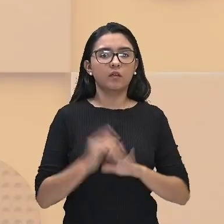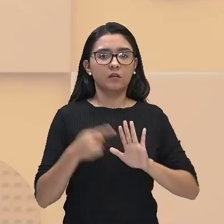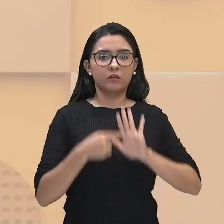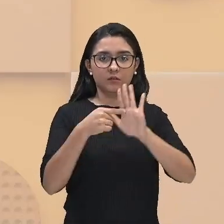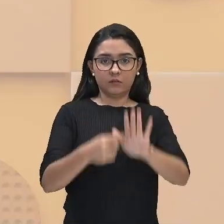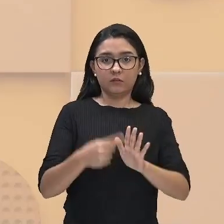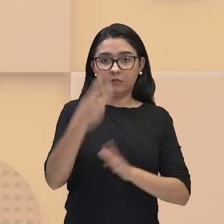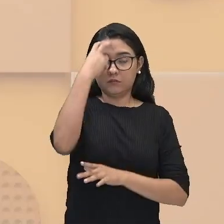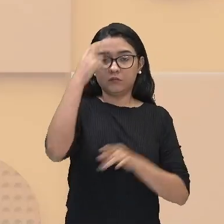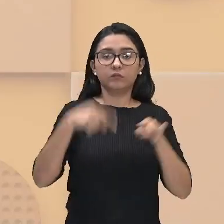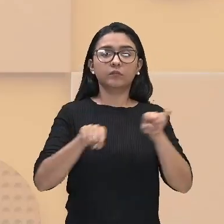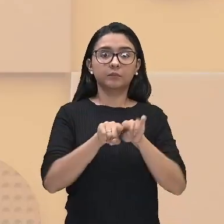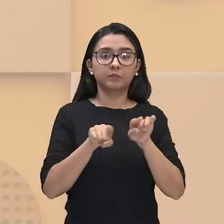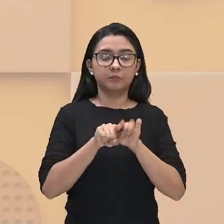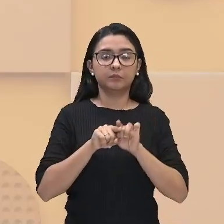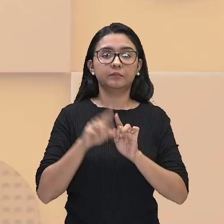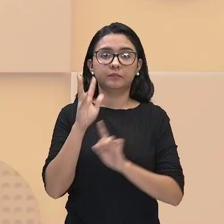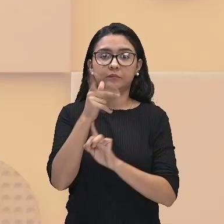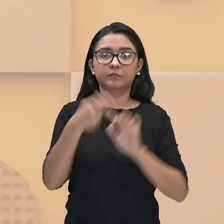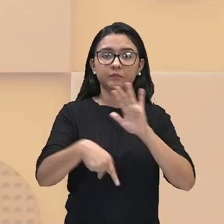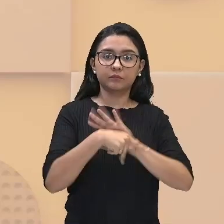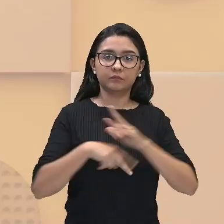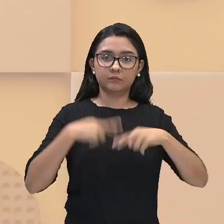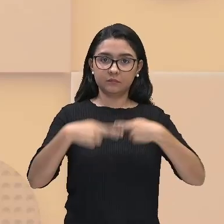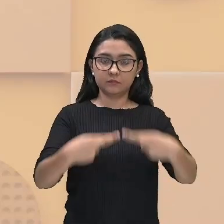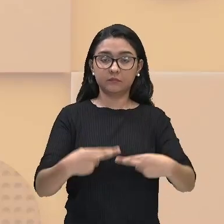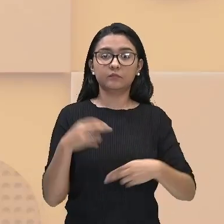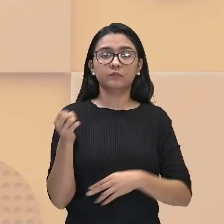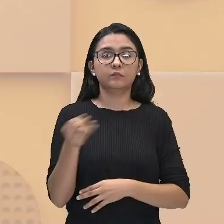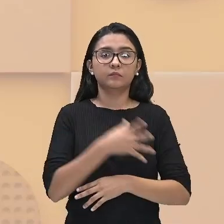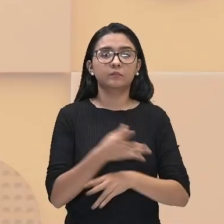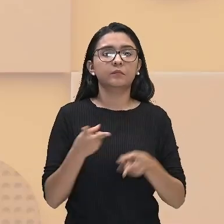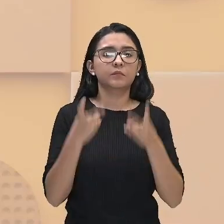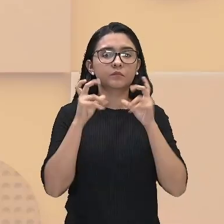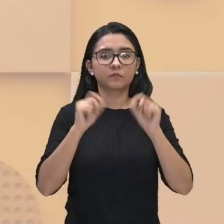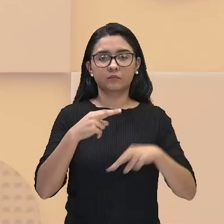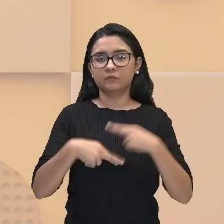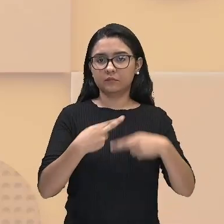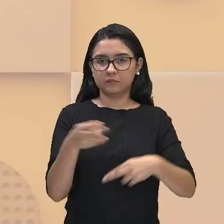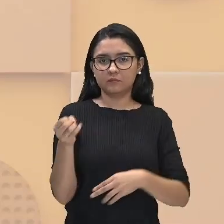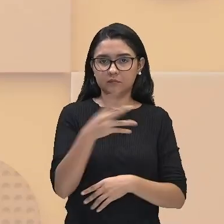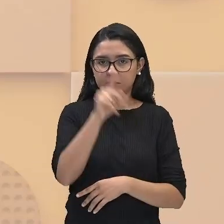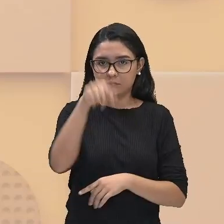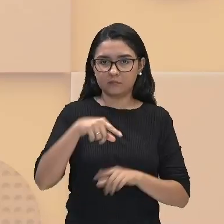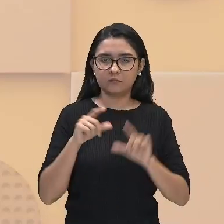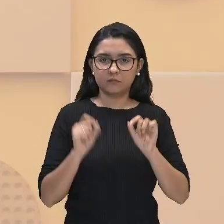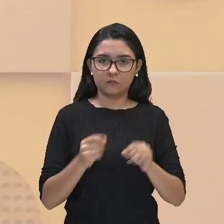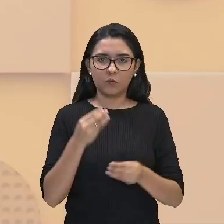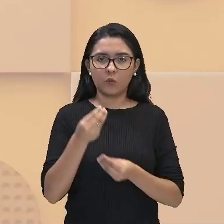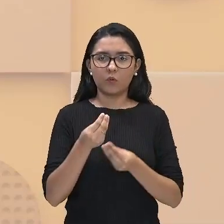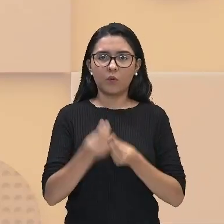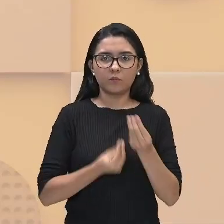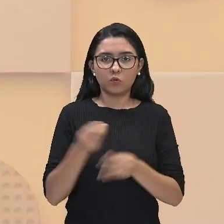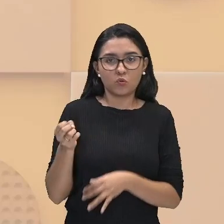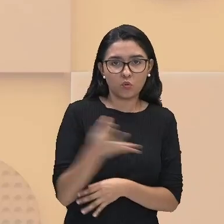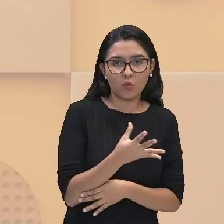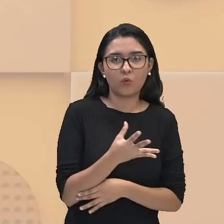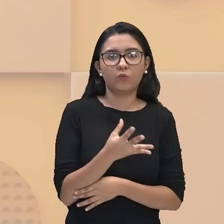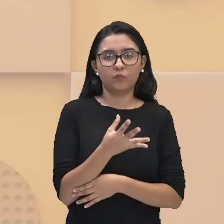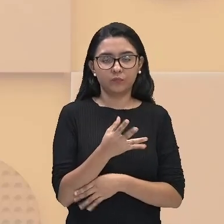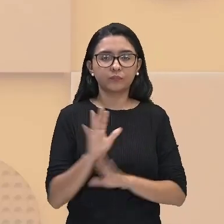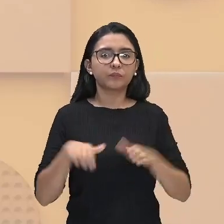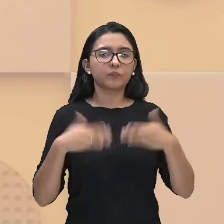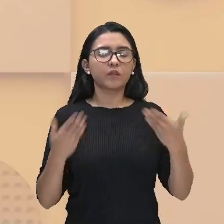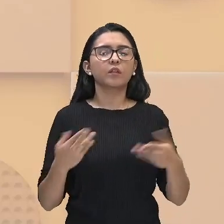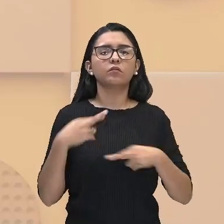artísticos do Renascimento. Estamos verificando que o Renascimento é uma forma de renascer. Então, esse Renascimento ele